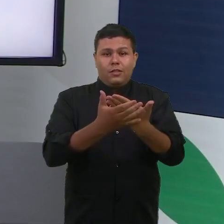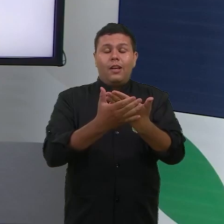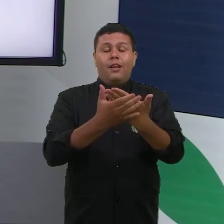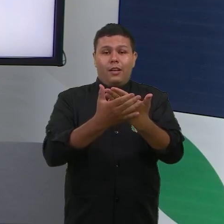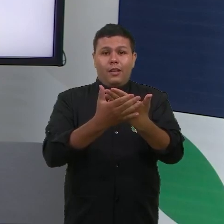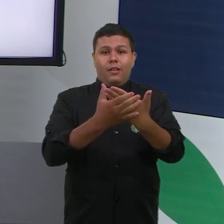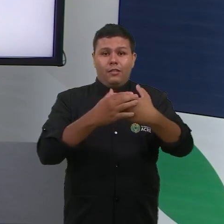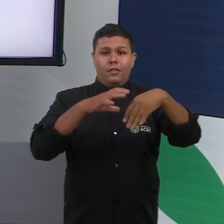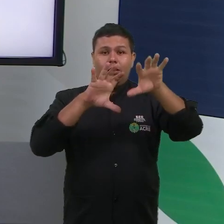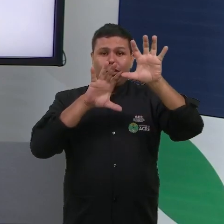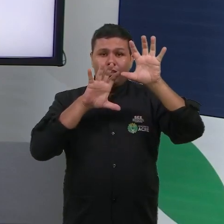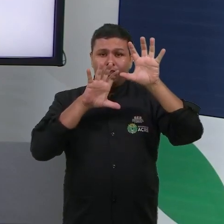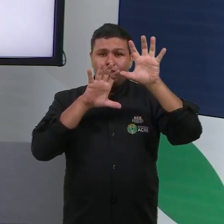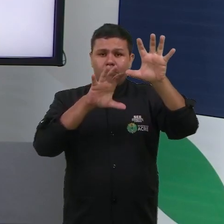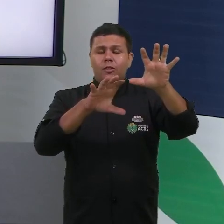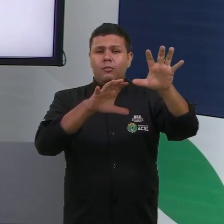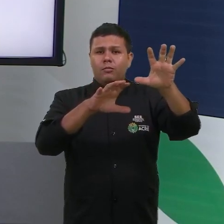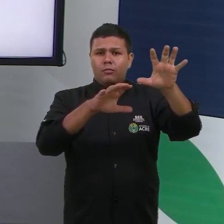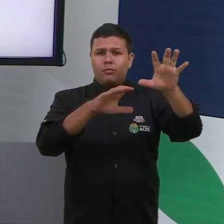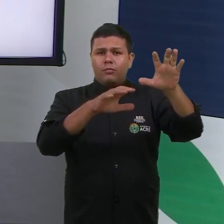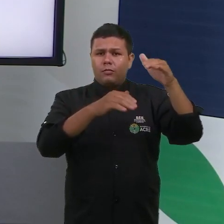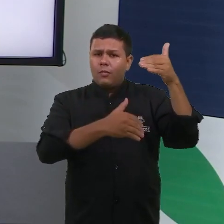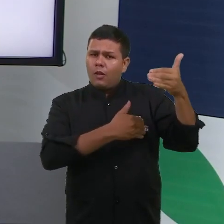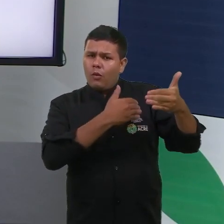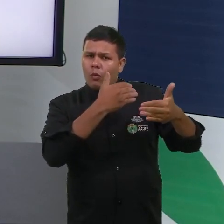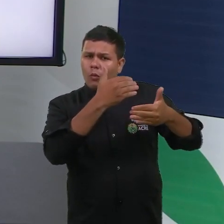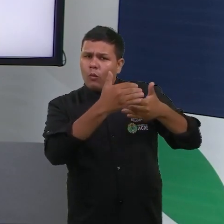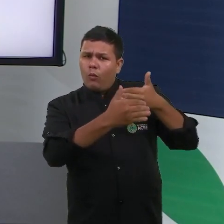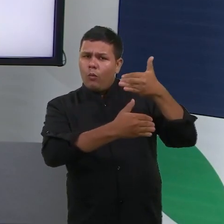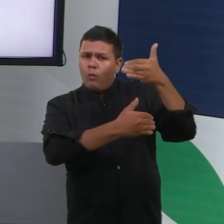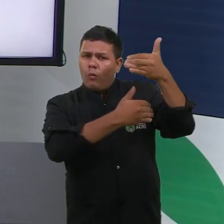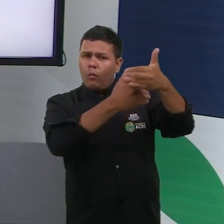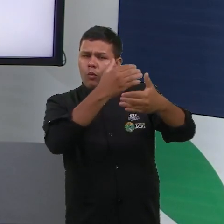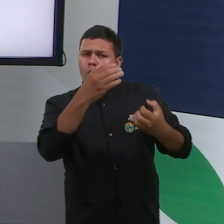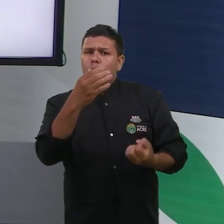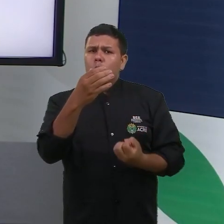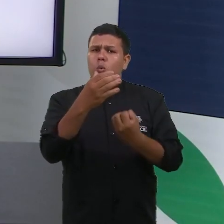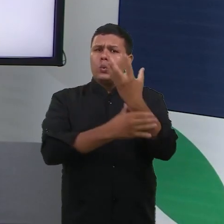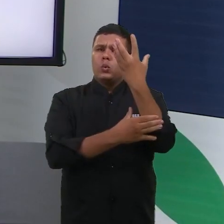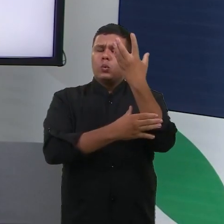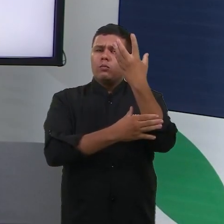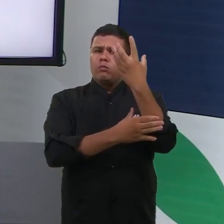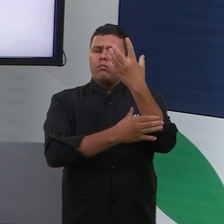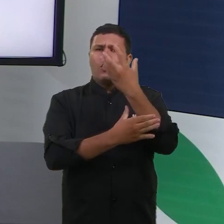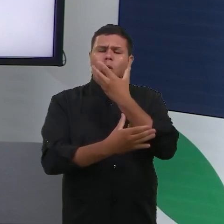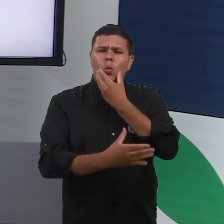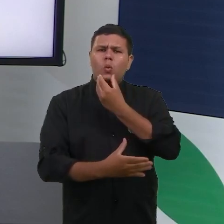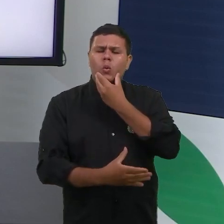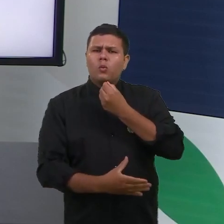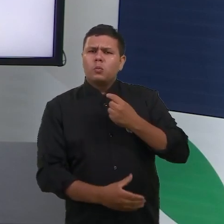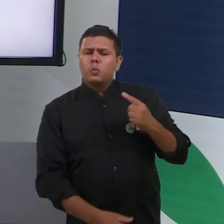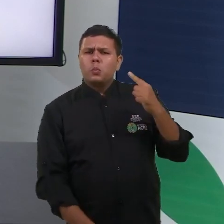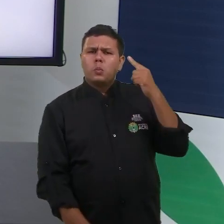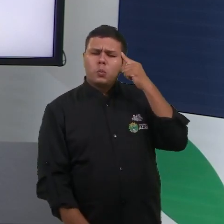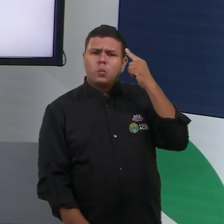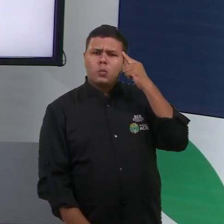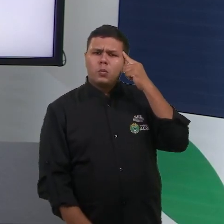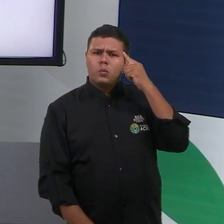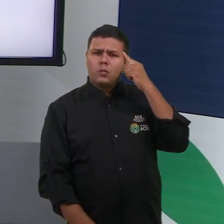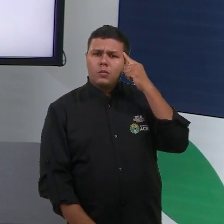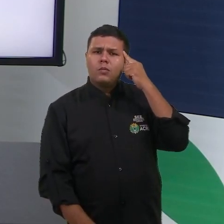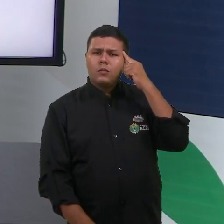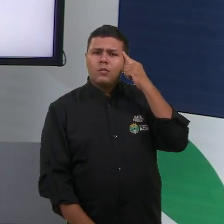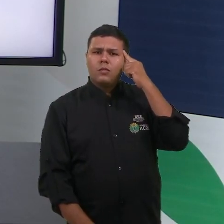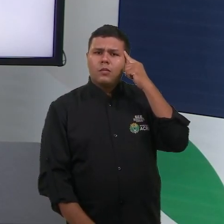com o tempo, foram surgindo os pensadores que veio a ideia do